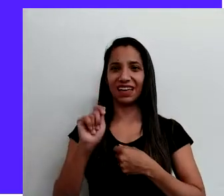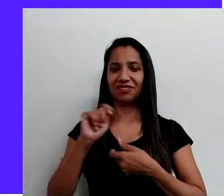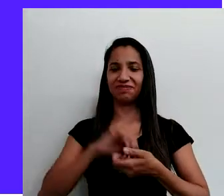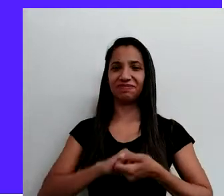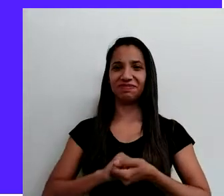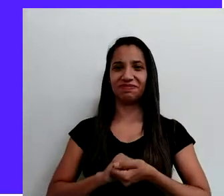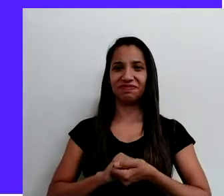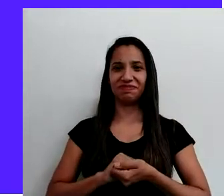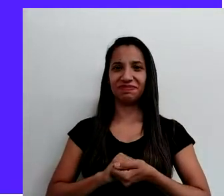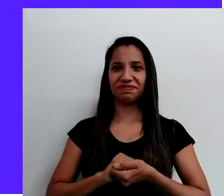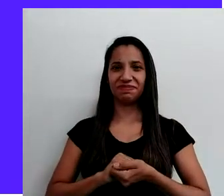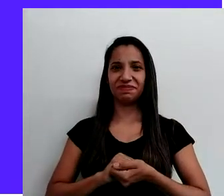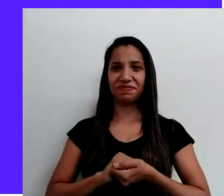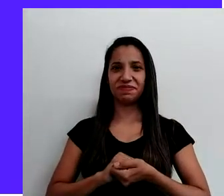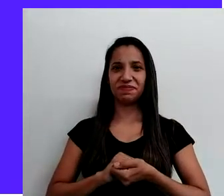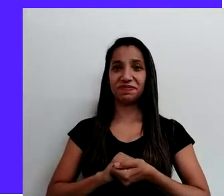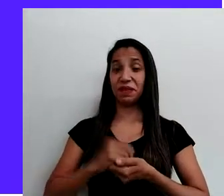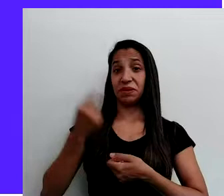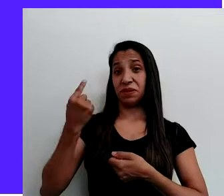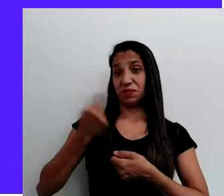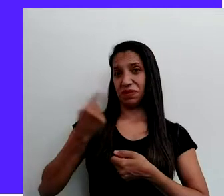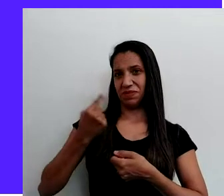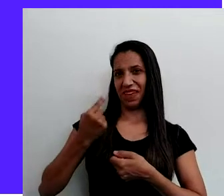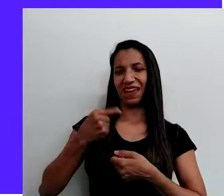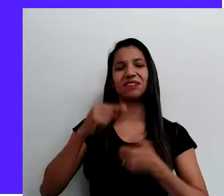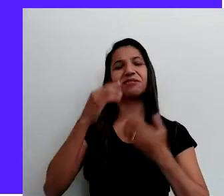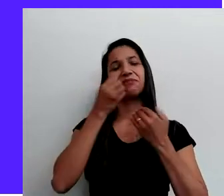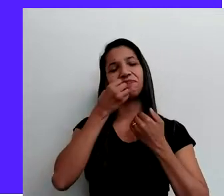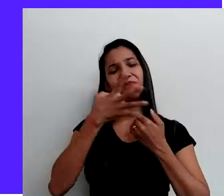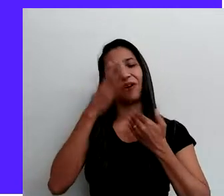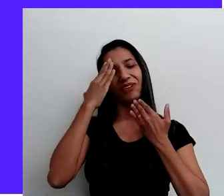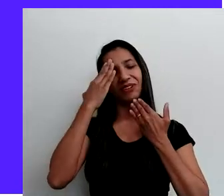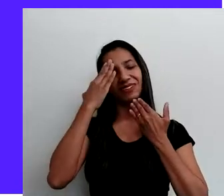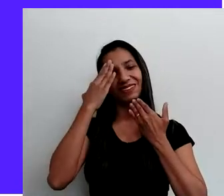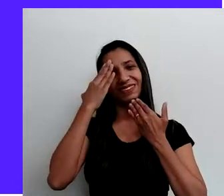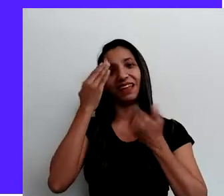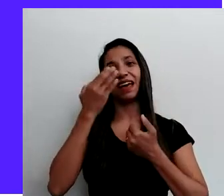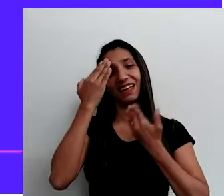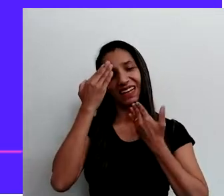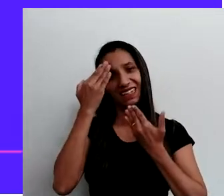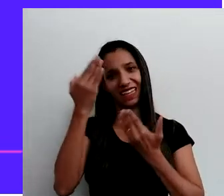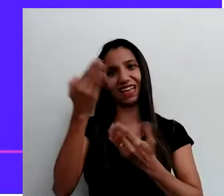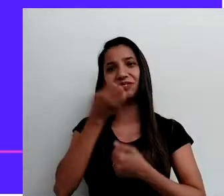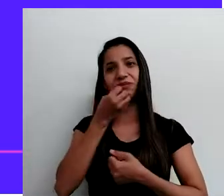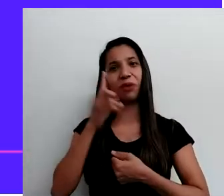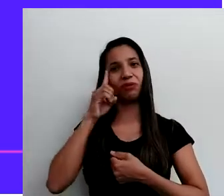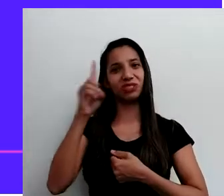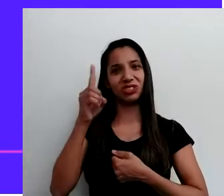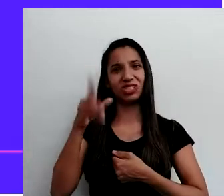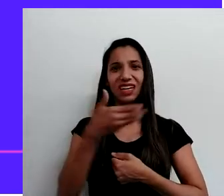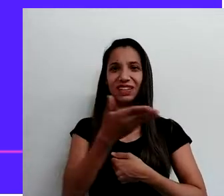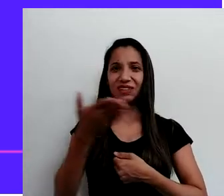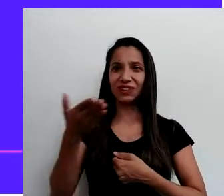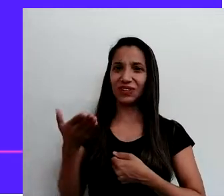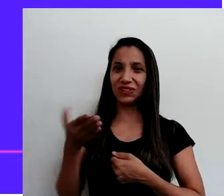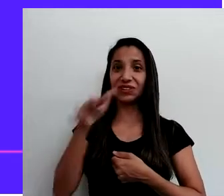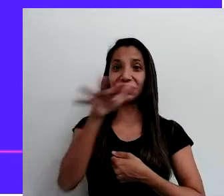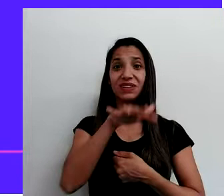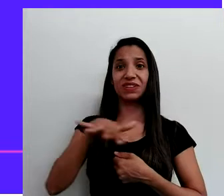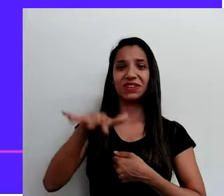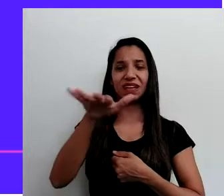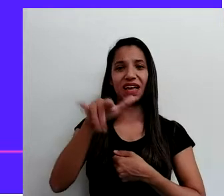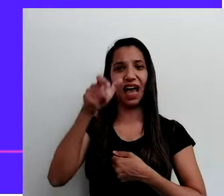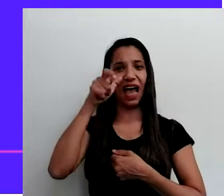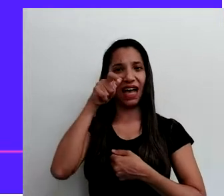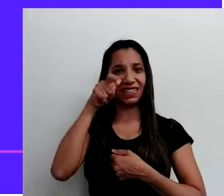Bom, em primeiro lugar, bom dia a todos, a quem nos assiste aí do outro lado.